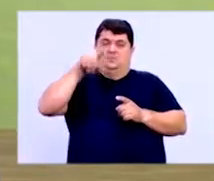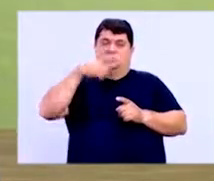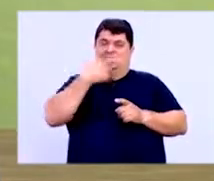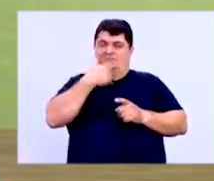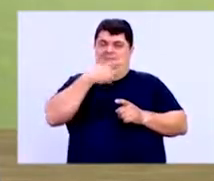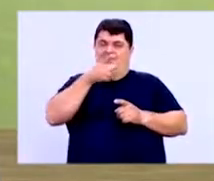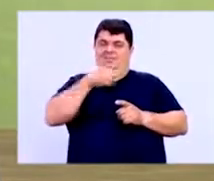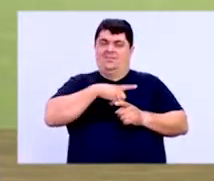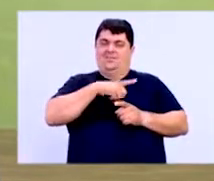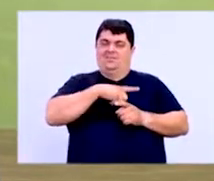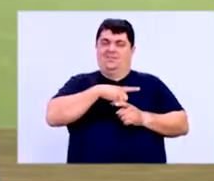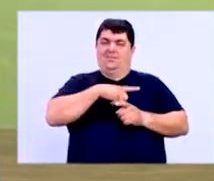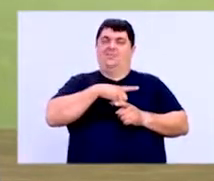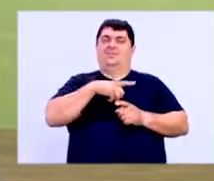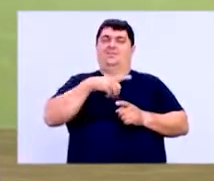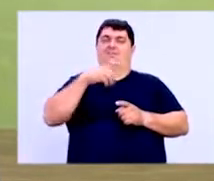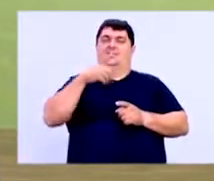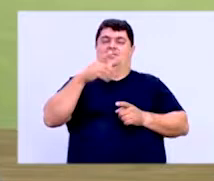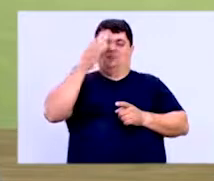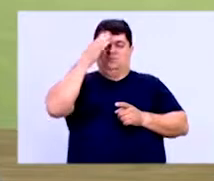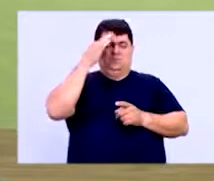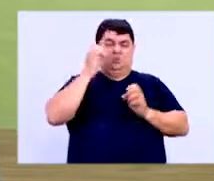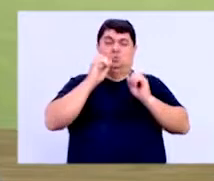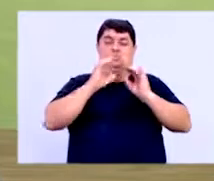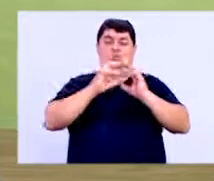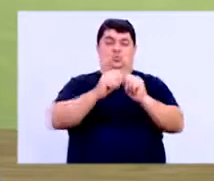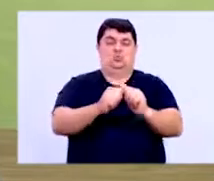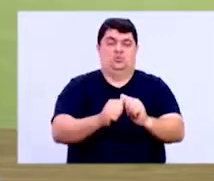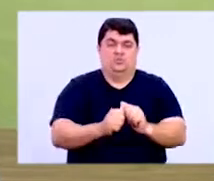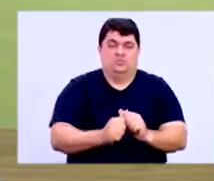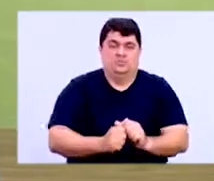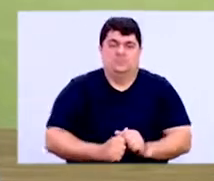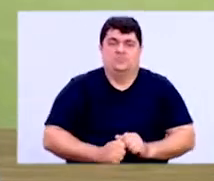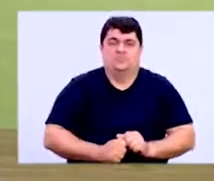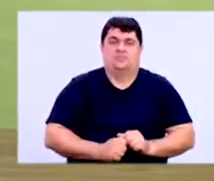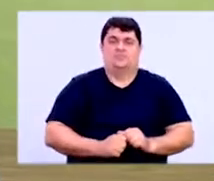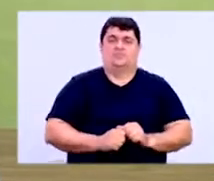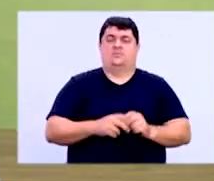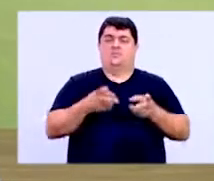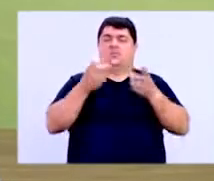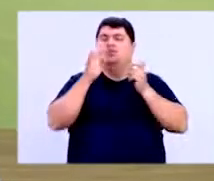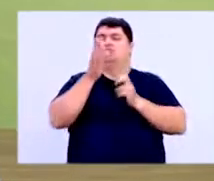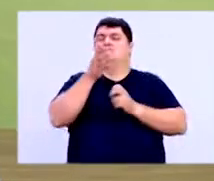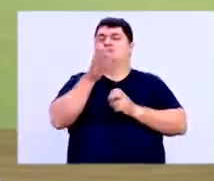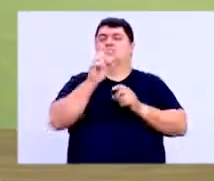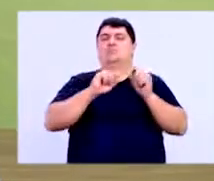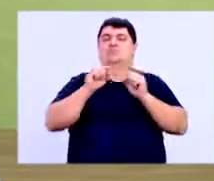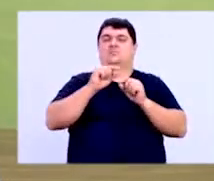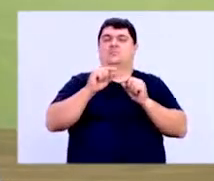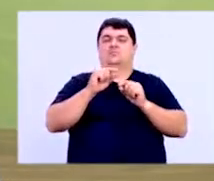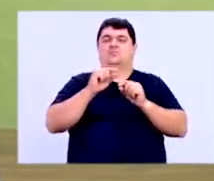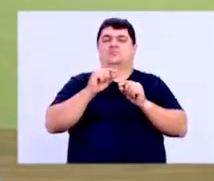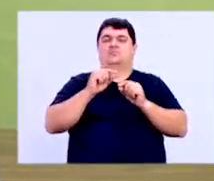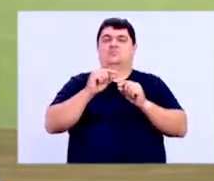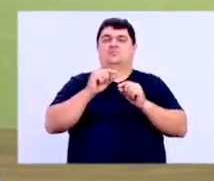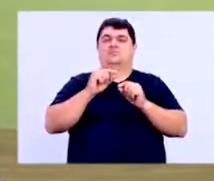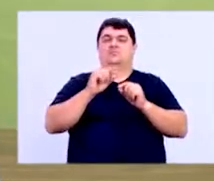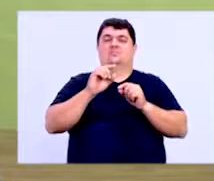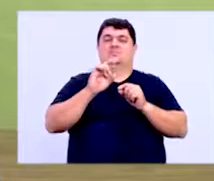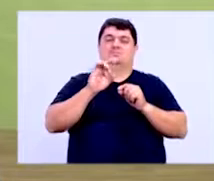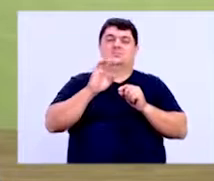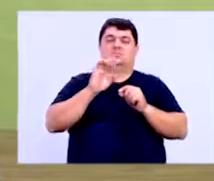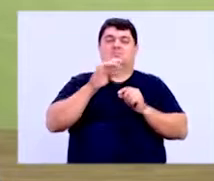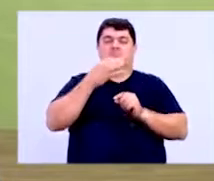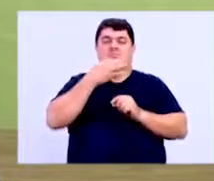aí, está entendendo bem o conteúdo. Você percebeu que basta você